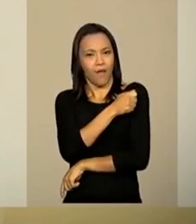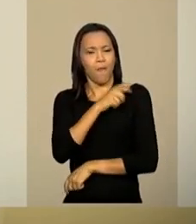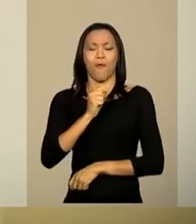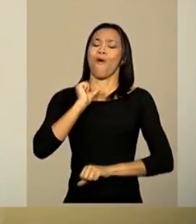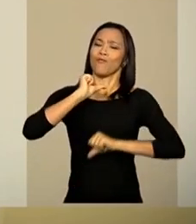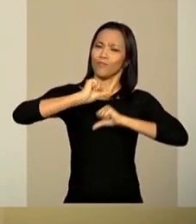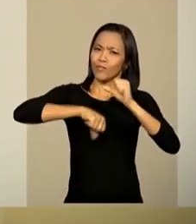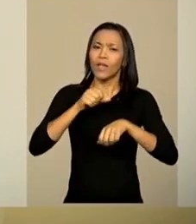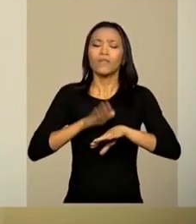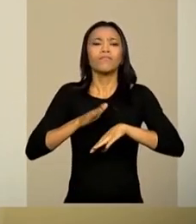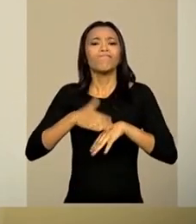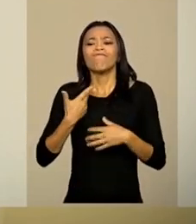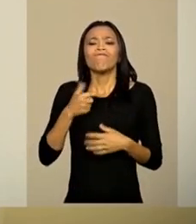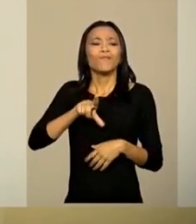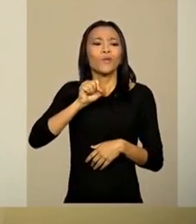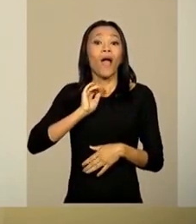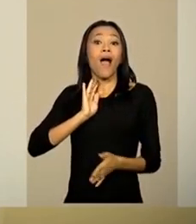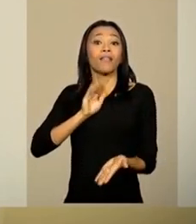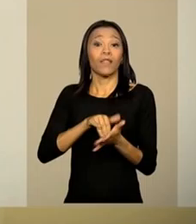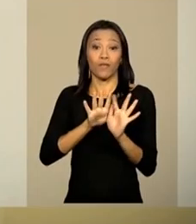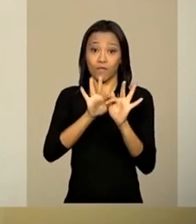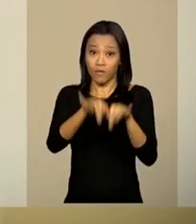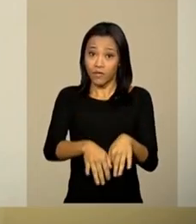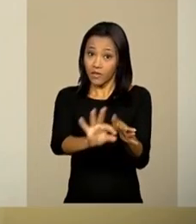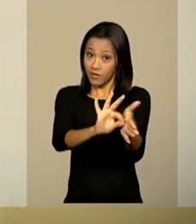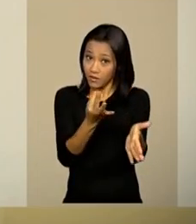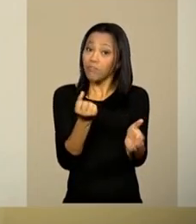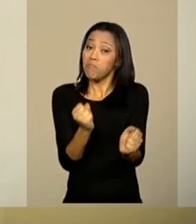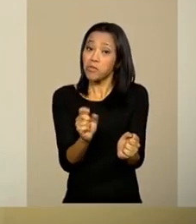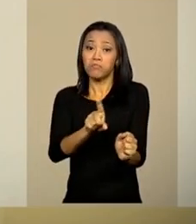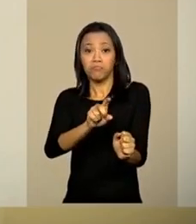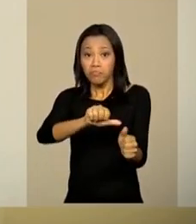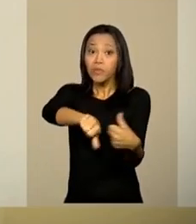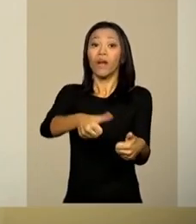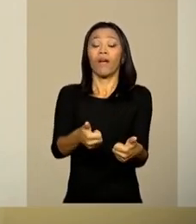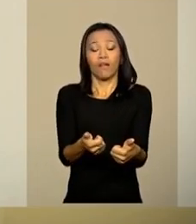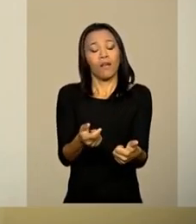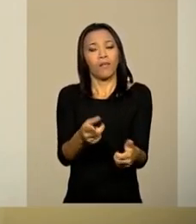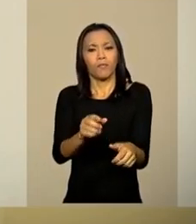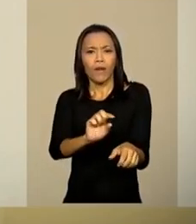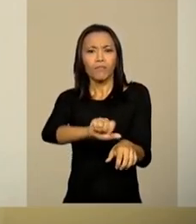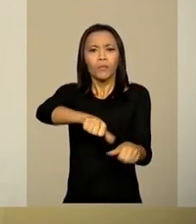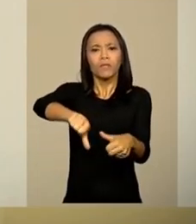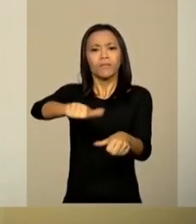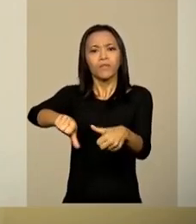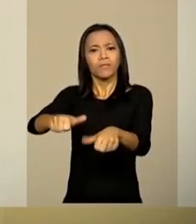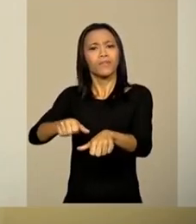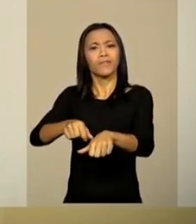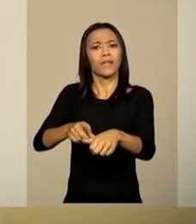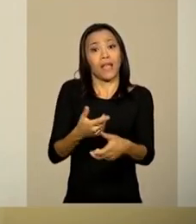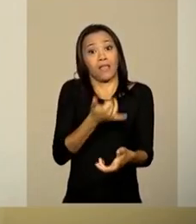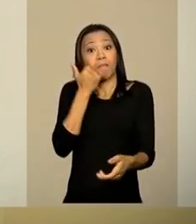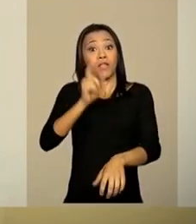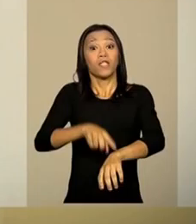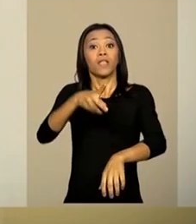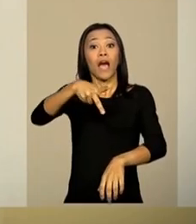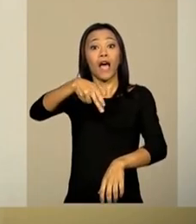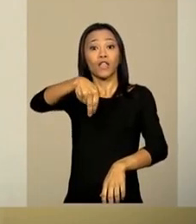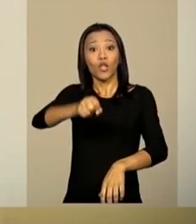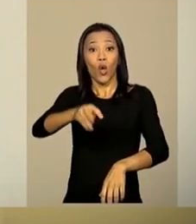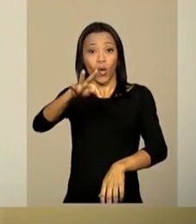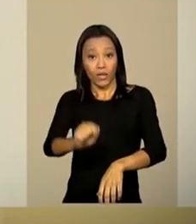suas escolhas até o fim das inscrições. Com isso, ele vai mudando a inscrição de acordo com a nota mínima exigida